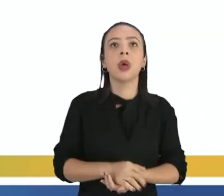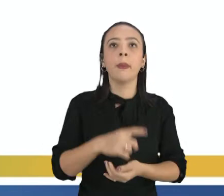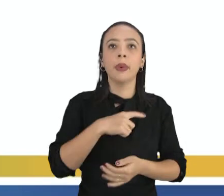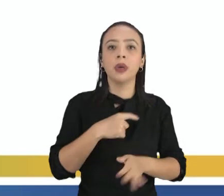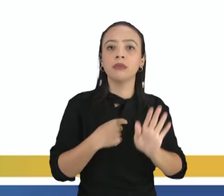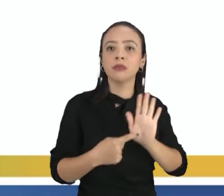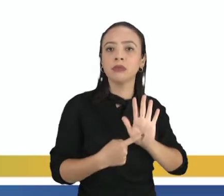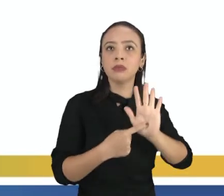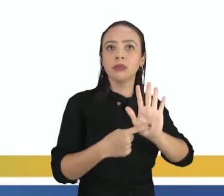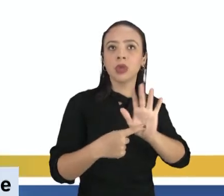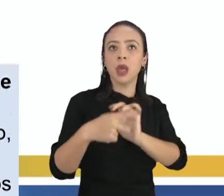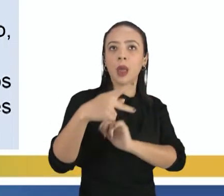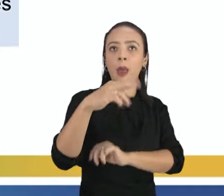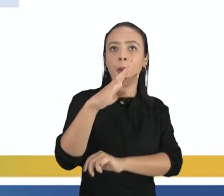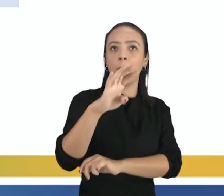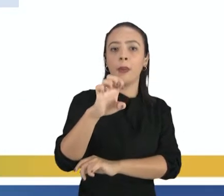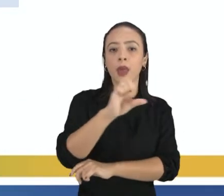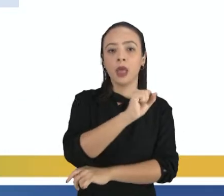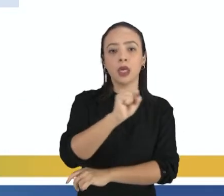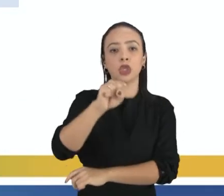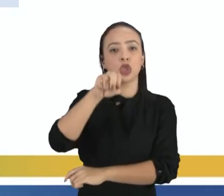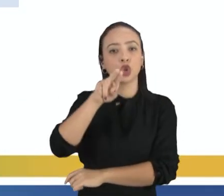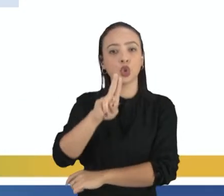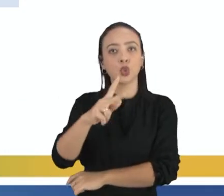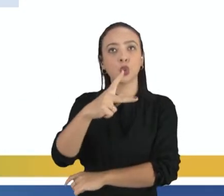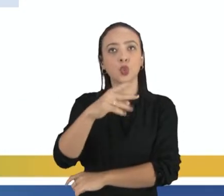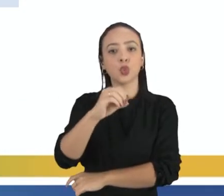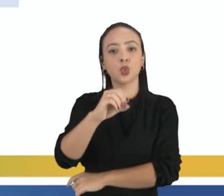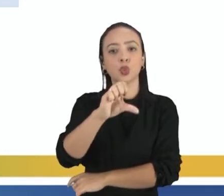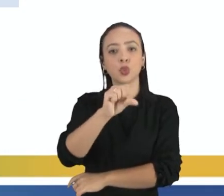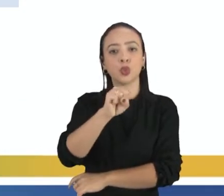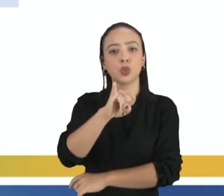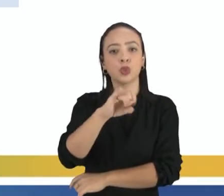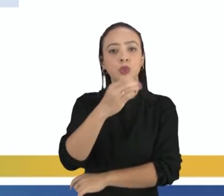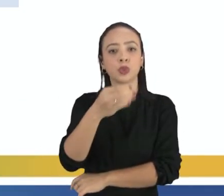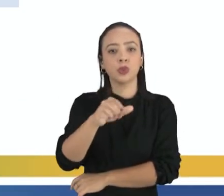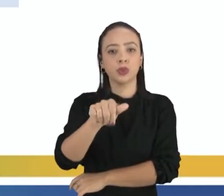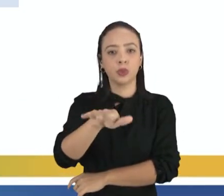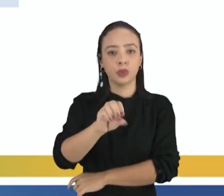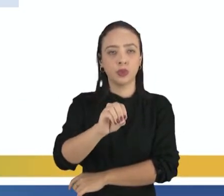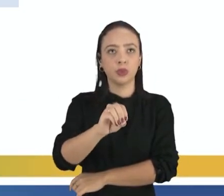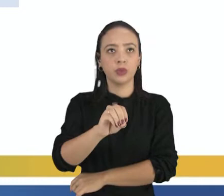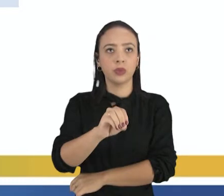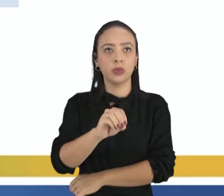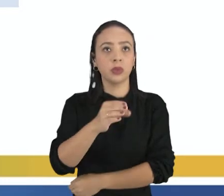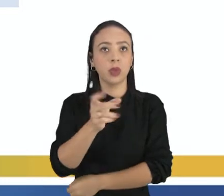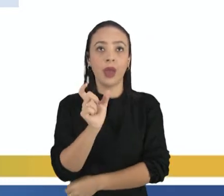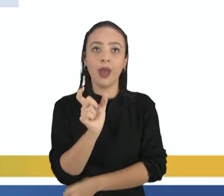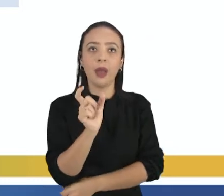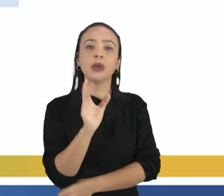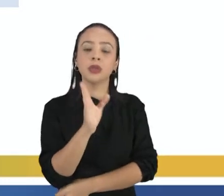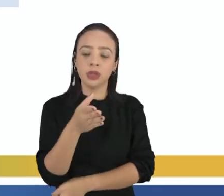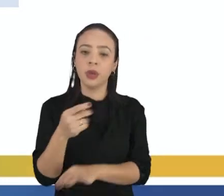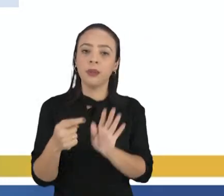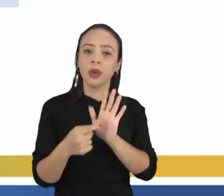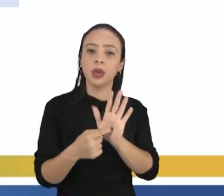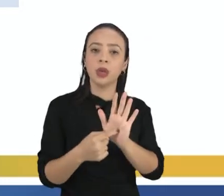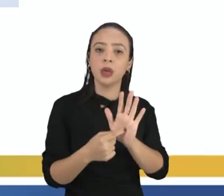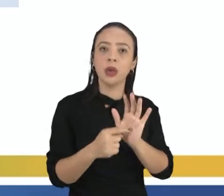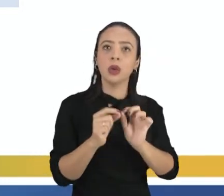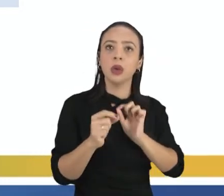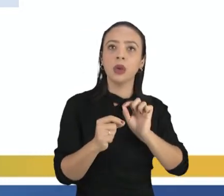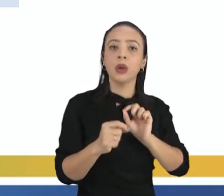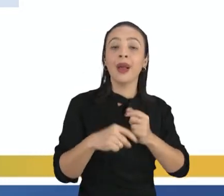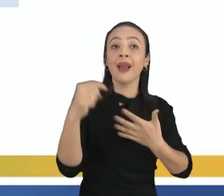de pressuposição, que indica a polifonia no texto. Como a expressão já indica, marcadores